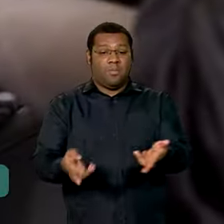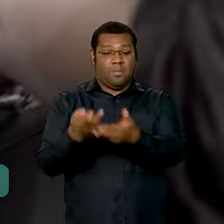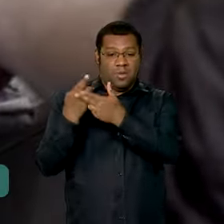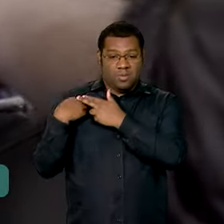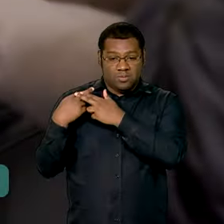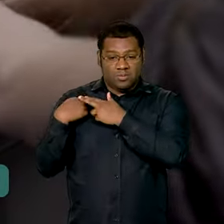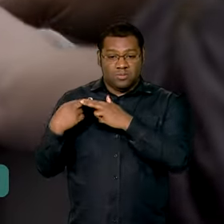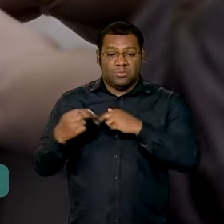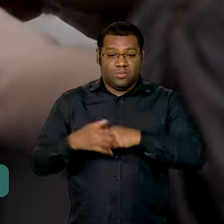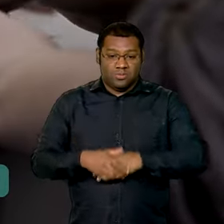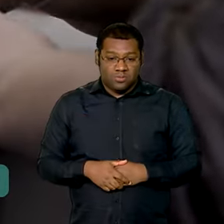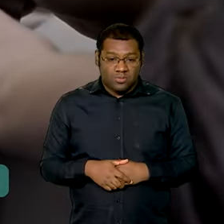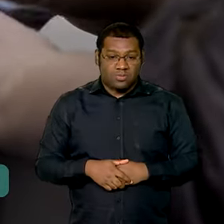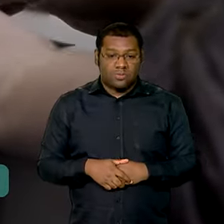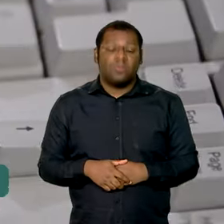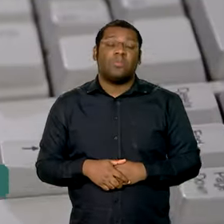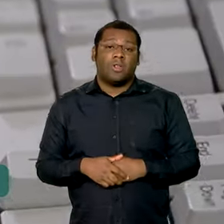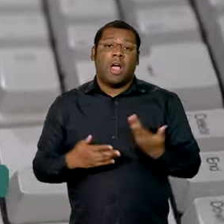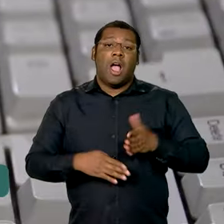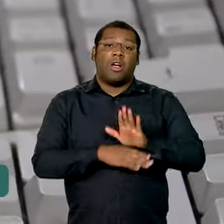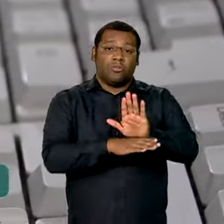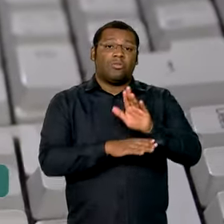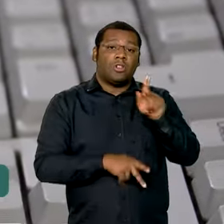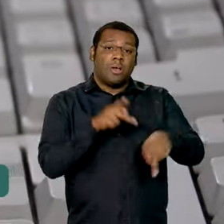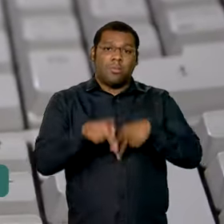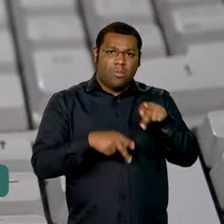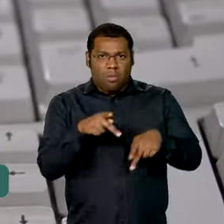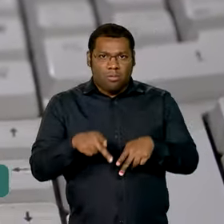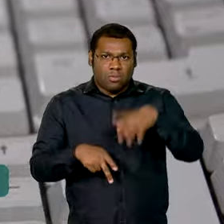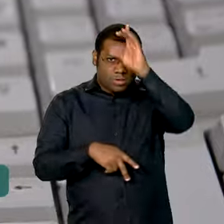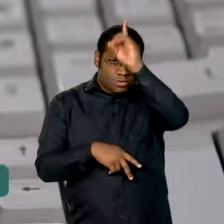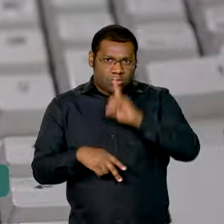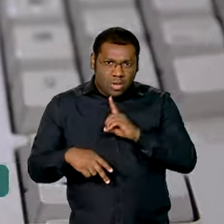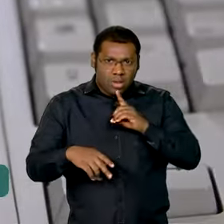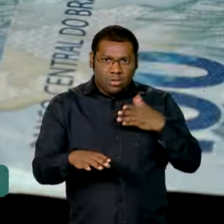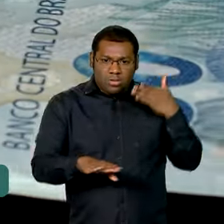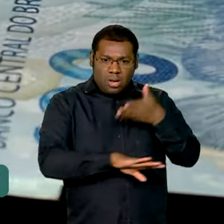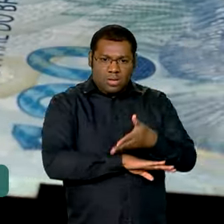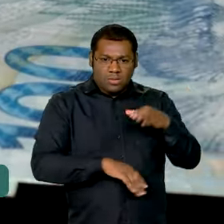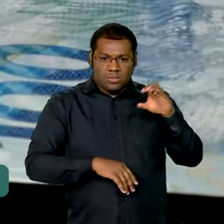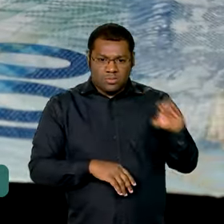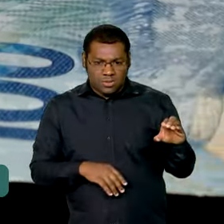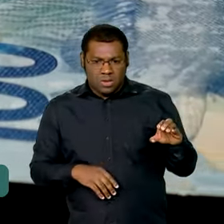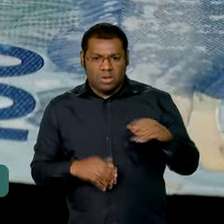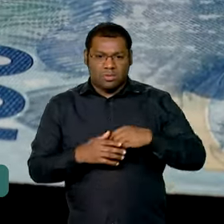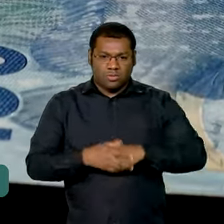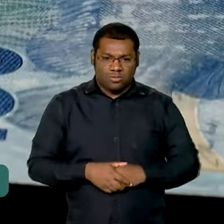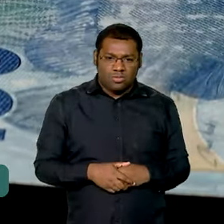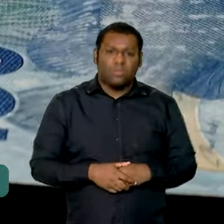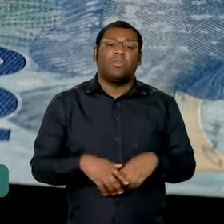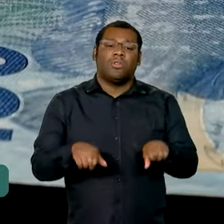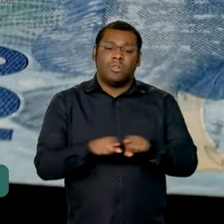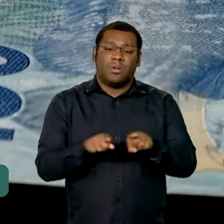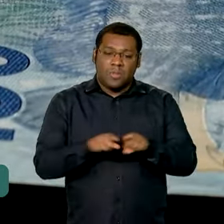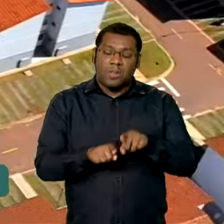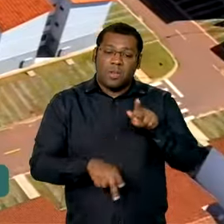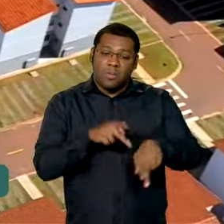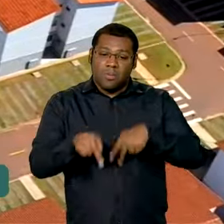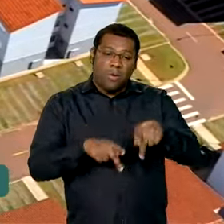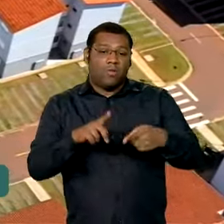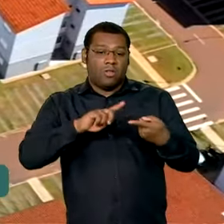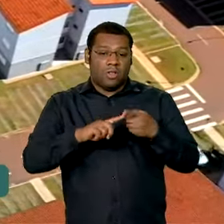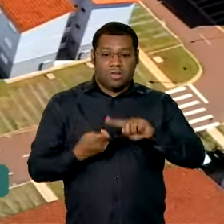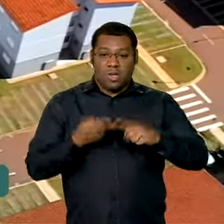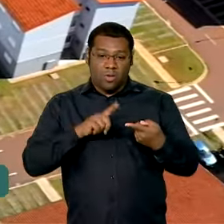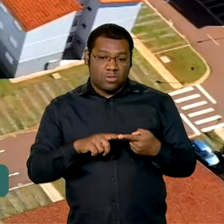em adquirir os direitos de créditos para transformá-los em títulos negociados no mercado, o